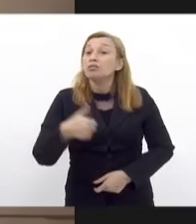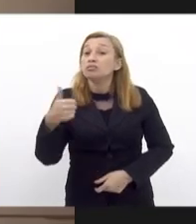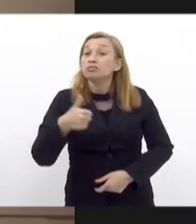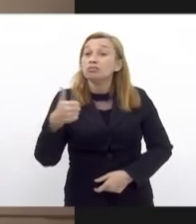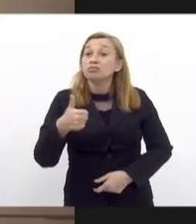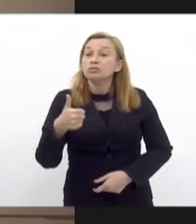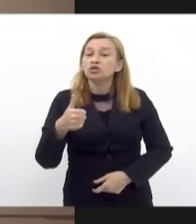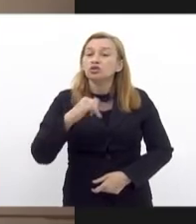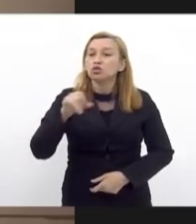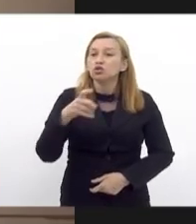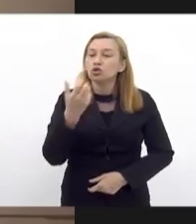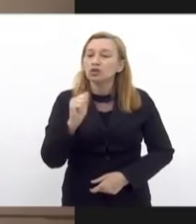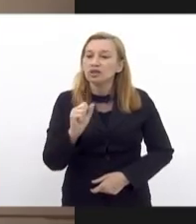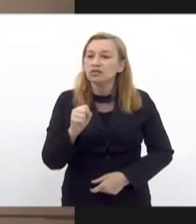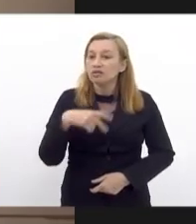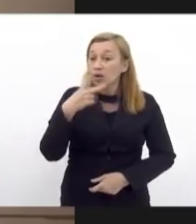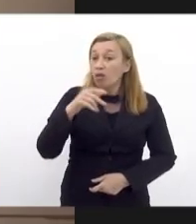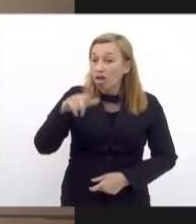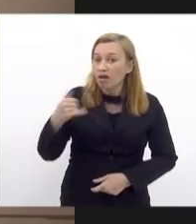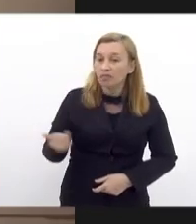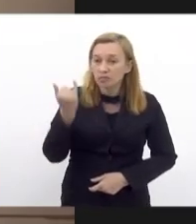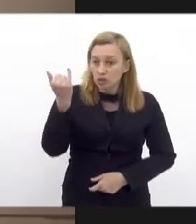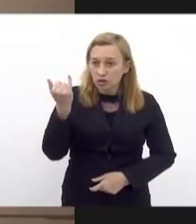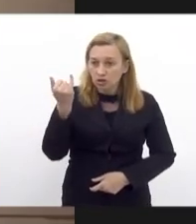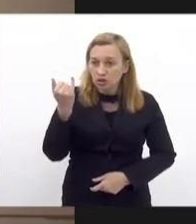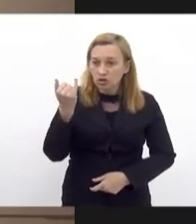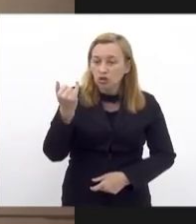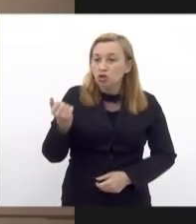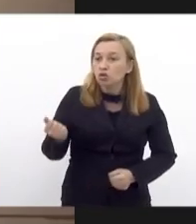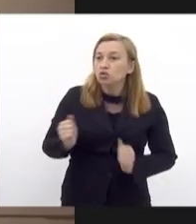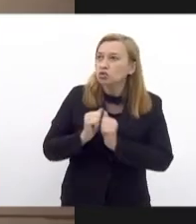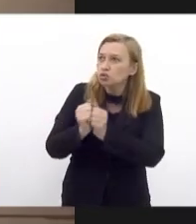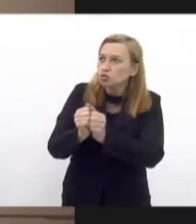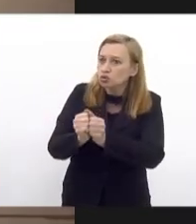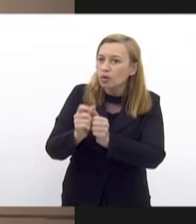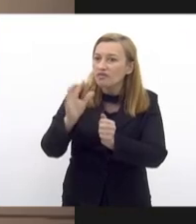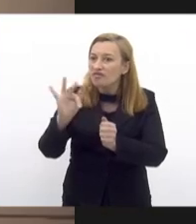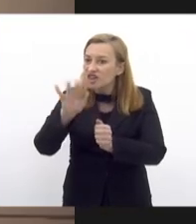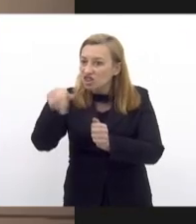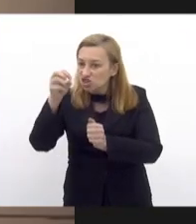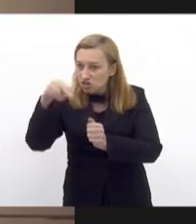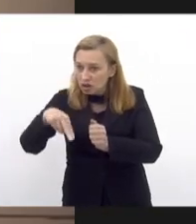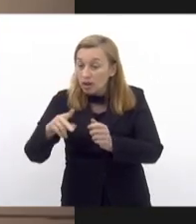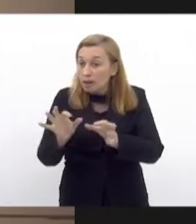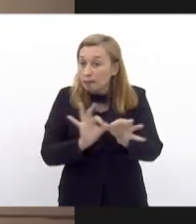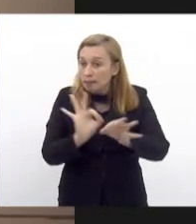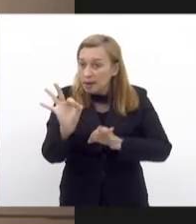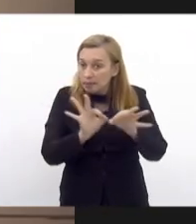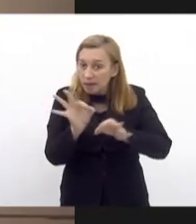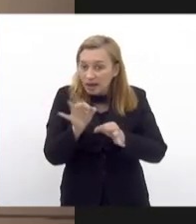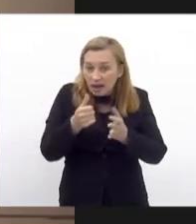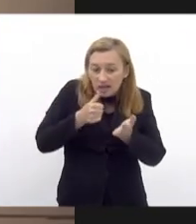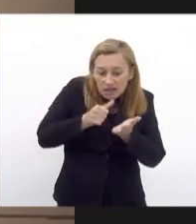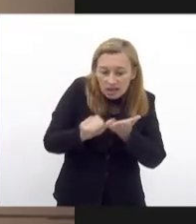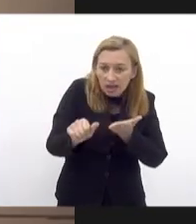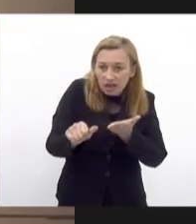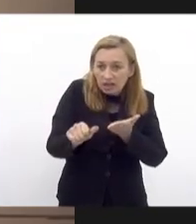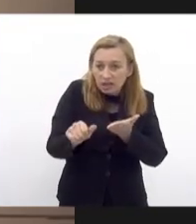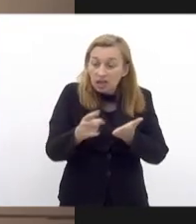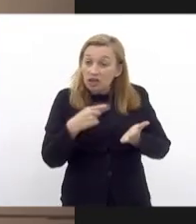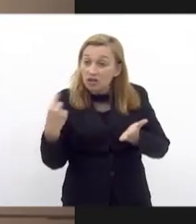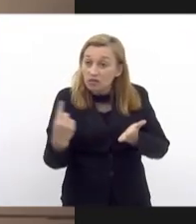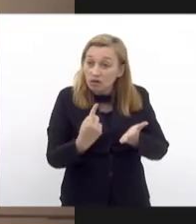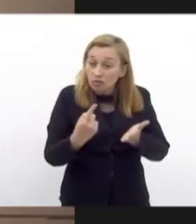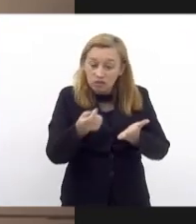o que o Josa disse é muito importante. Josa, junta com a Firjan, prepare essa carta e vamos